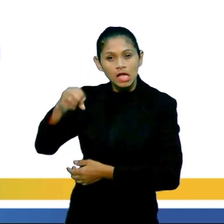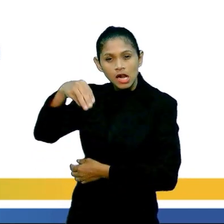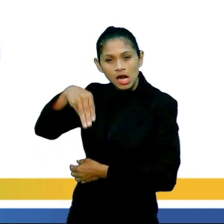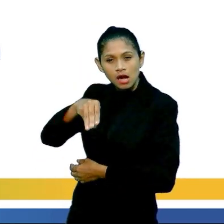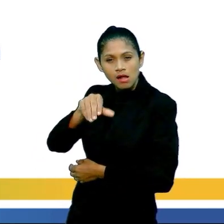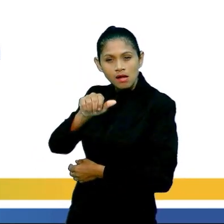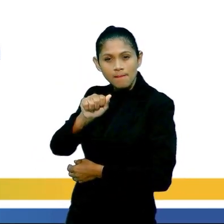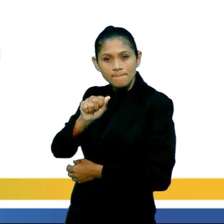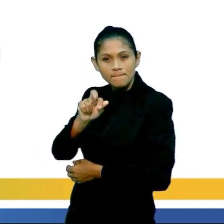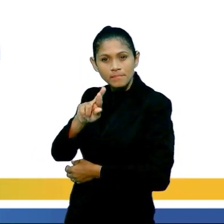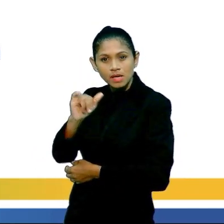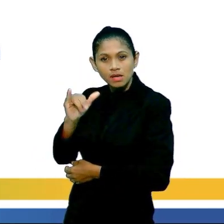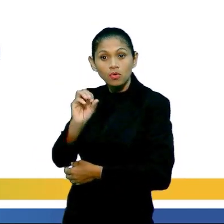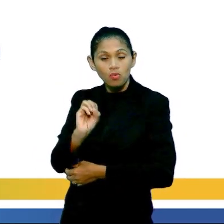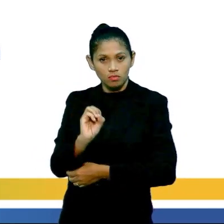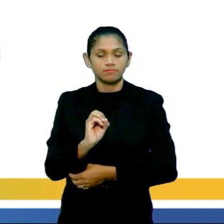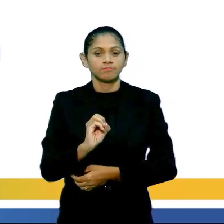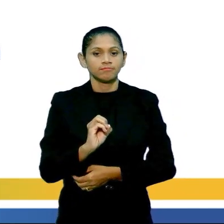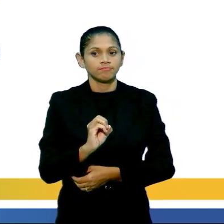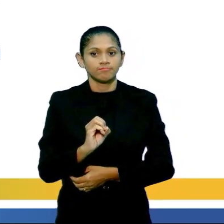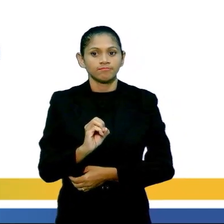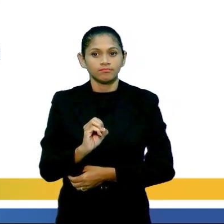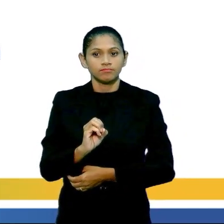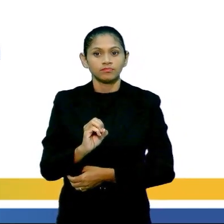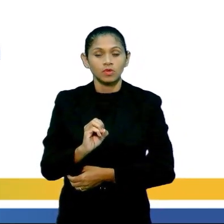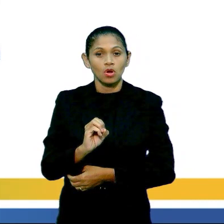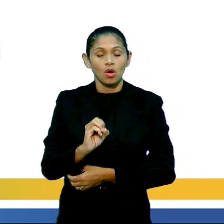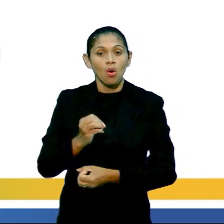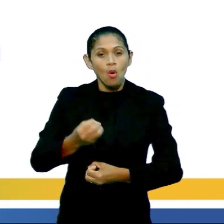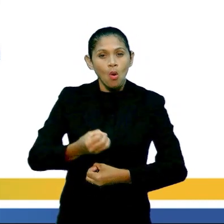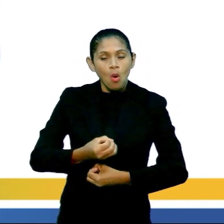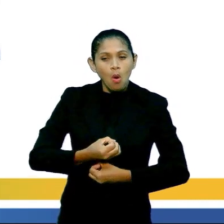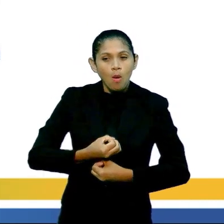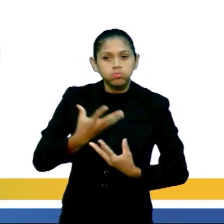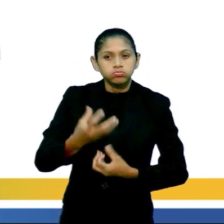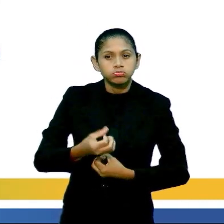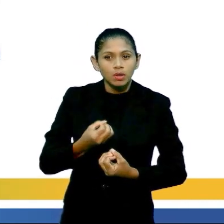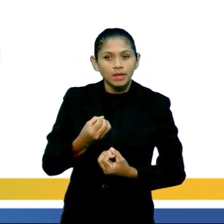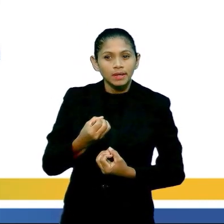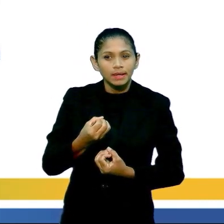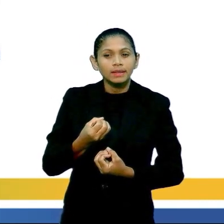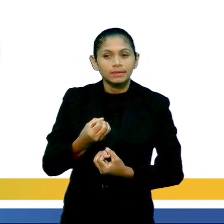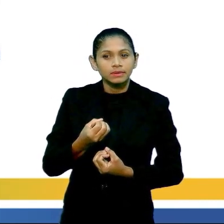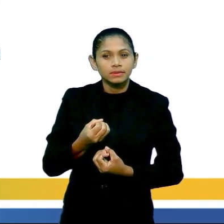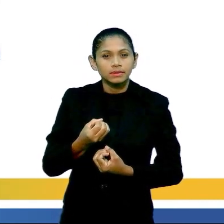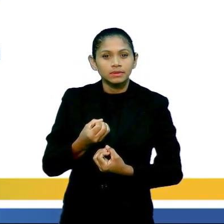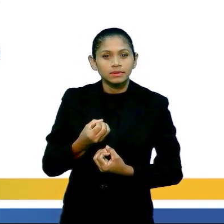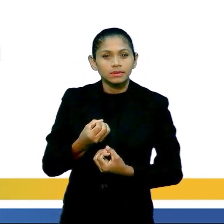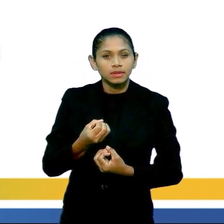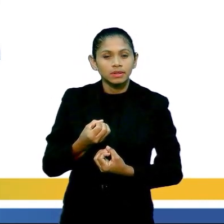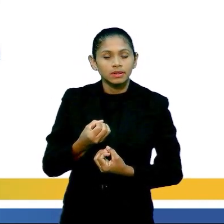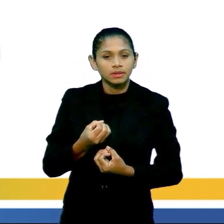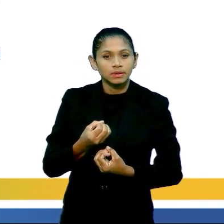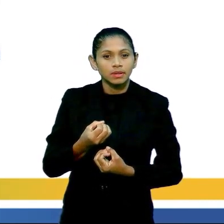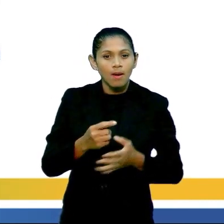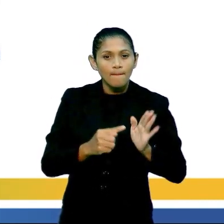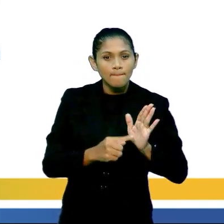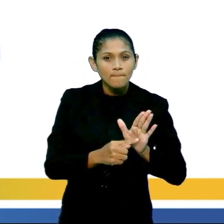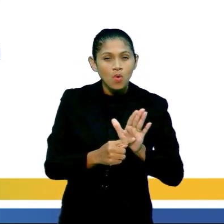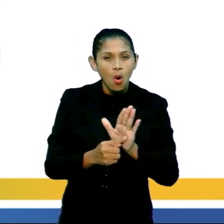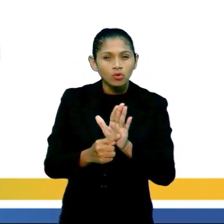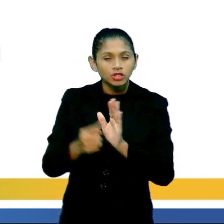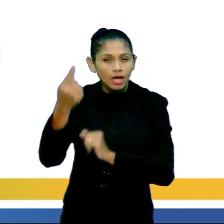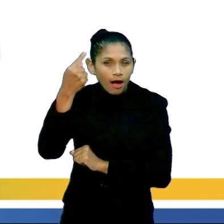poeta uruguaio nos aporta a ideia, olha aí, né? Então ele já pede a ideia. Galera, não tem jeito. Quando a gente fala